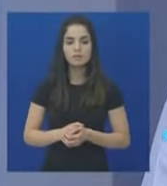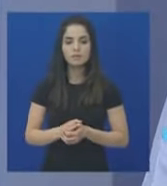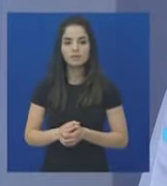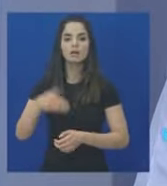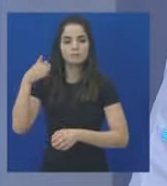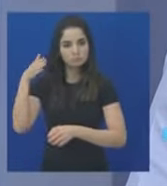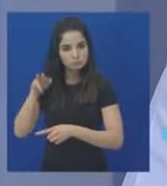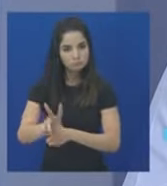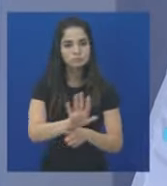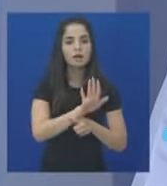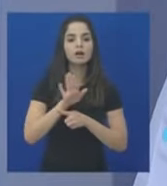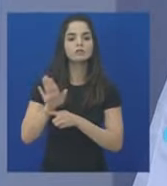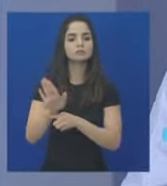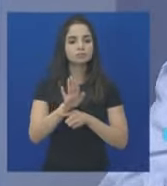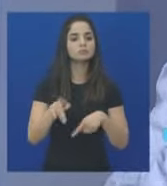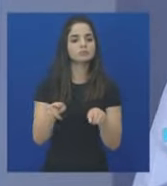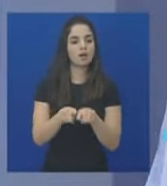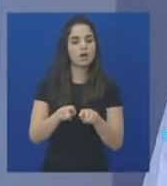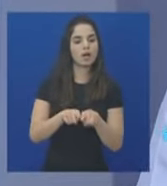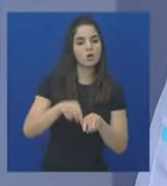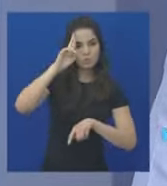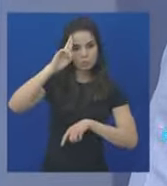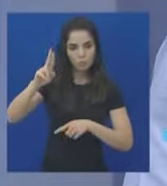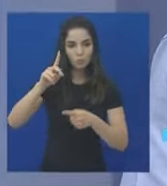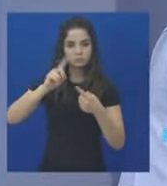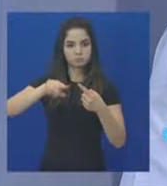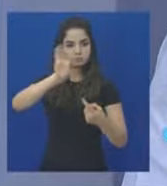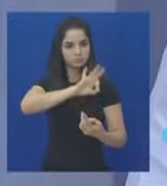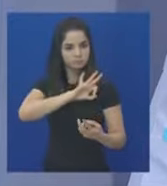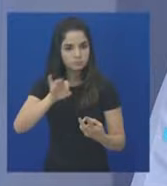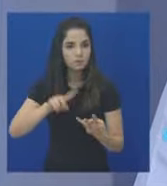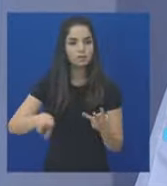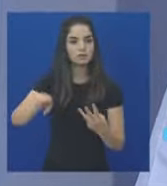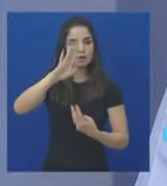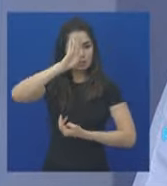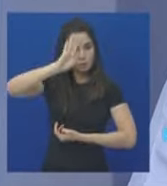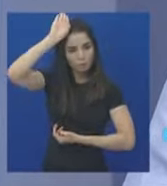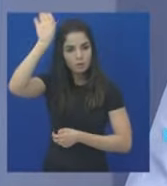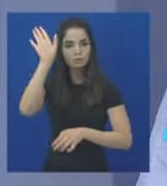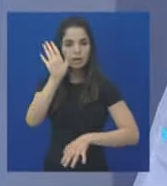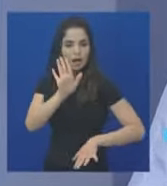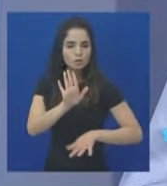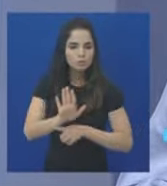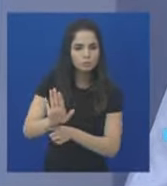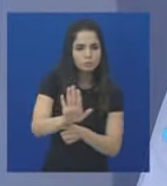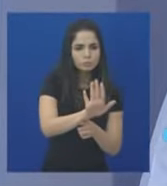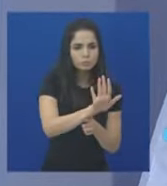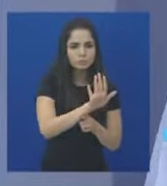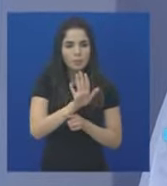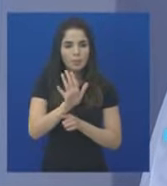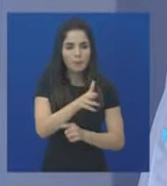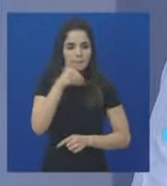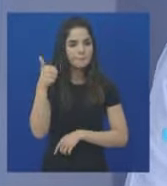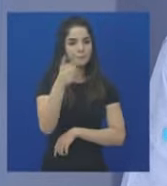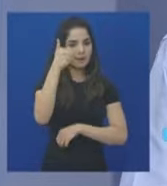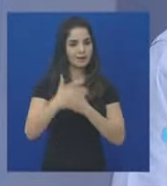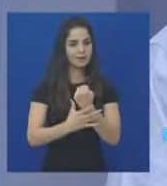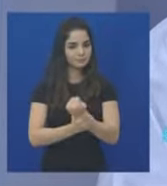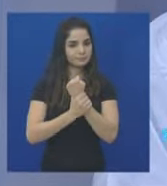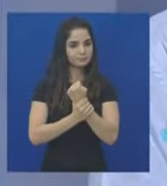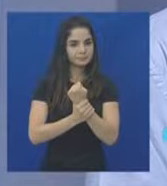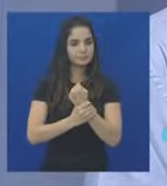complementação da segurança. guarda municipal, polícia militar e corpo de bombeiro ajudando e melhorando a segurança